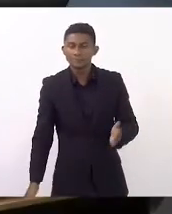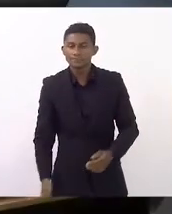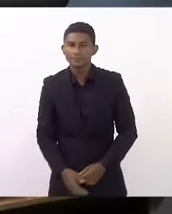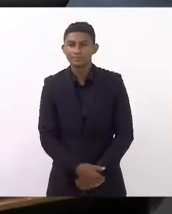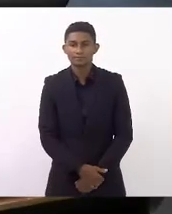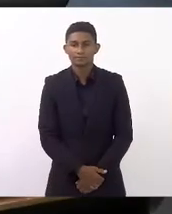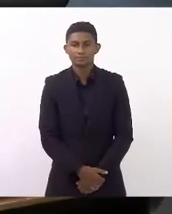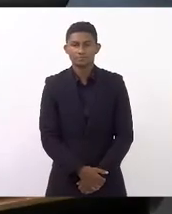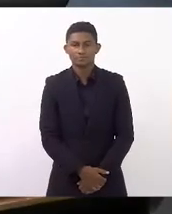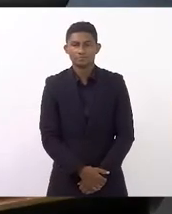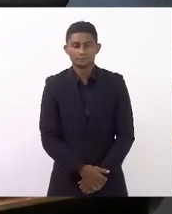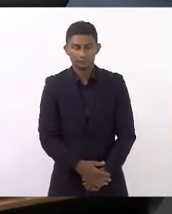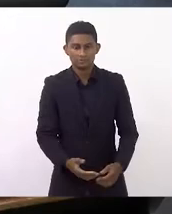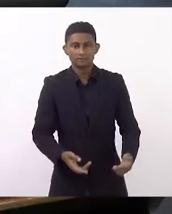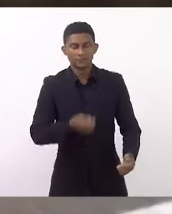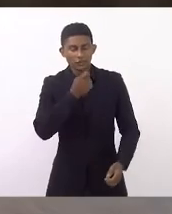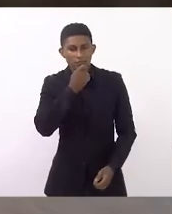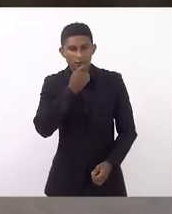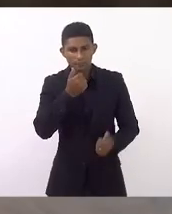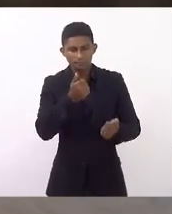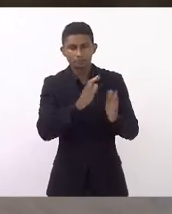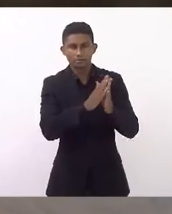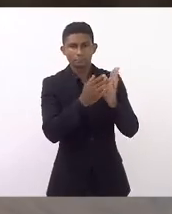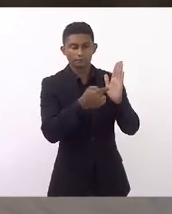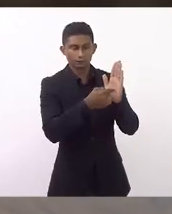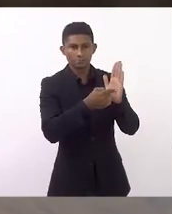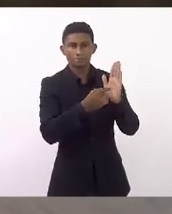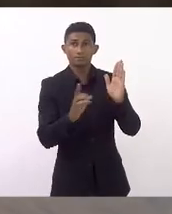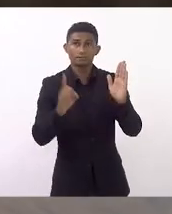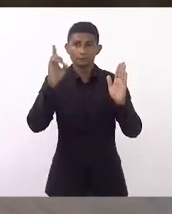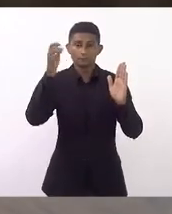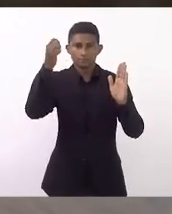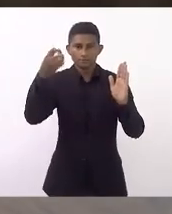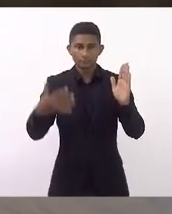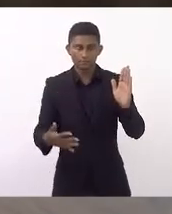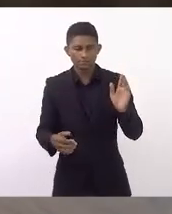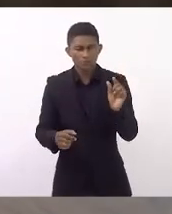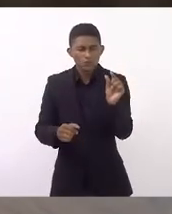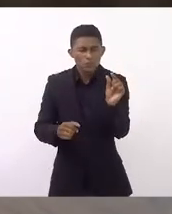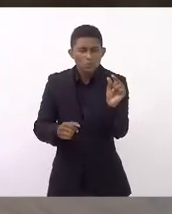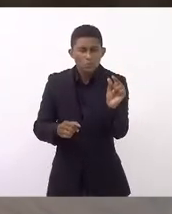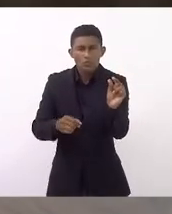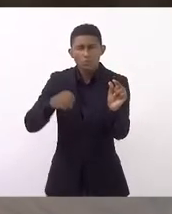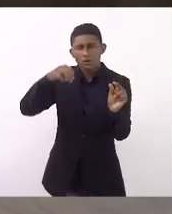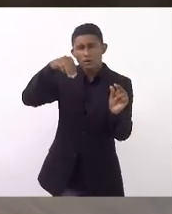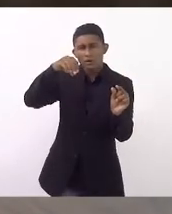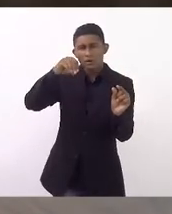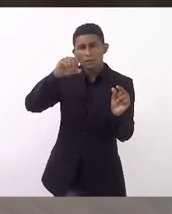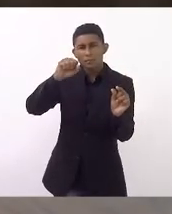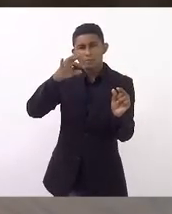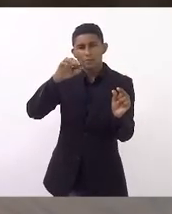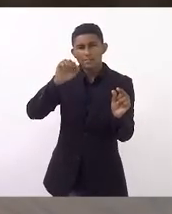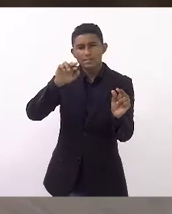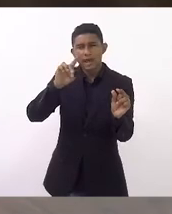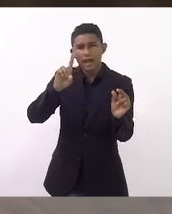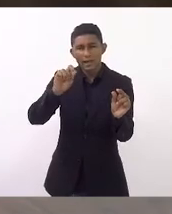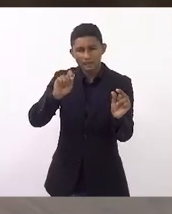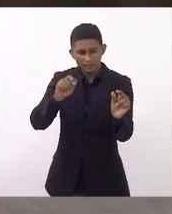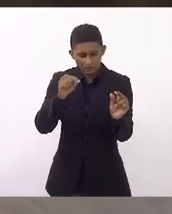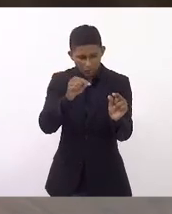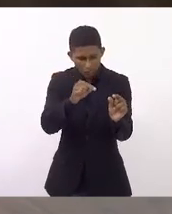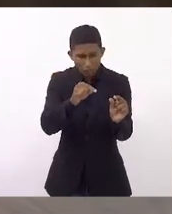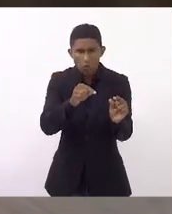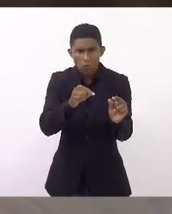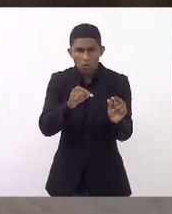É. Agora sim. Na palavra de Deus diz que basta um grão de mostarda que você dá ordem à montanha e ela